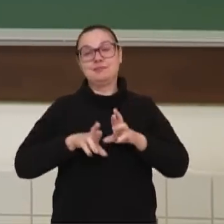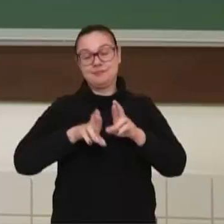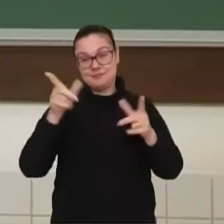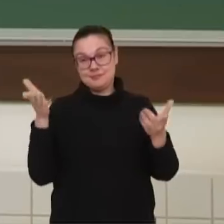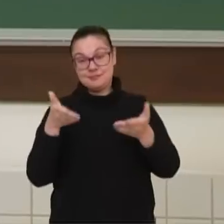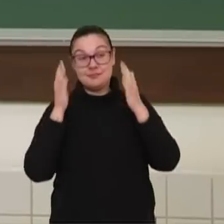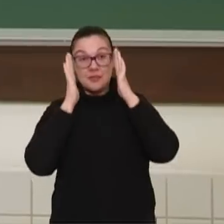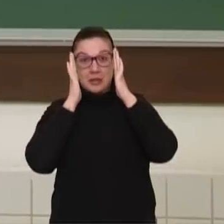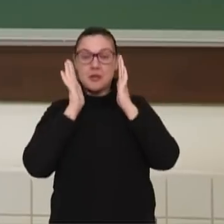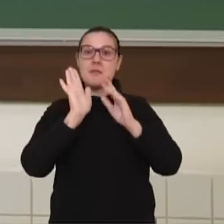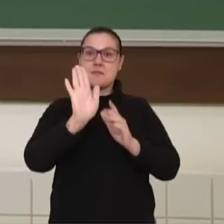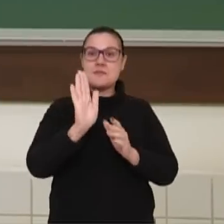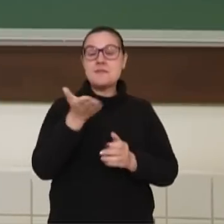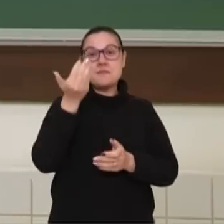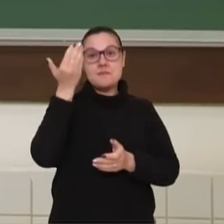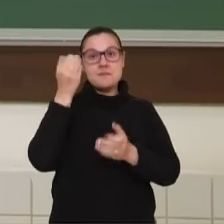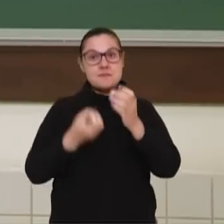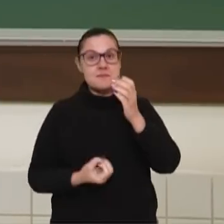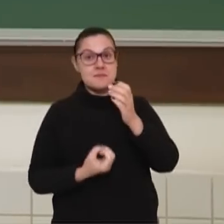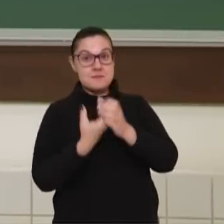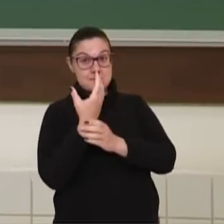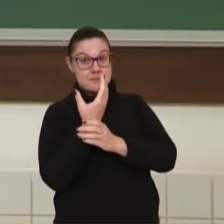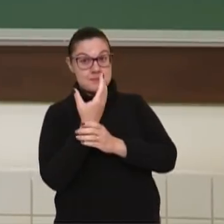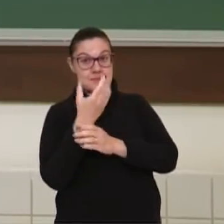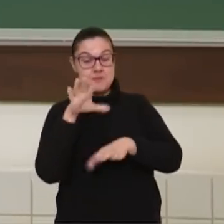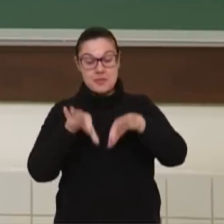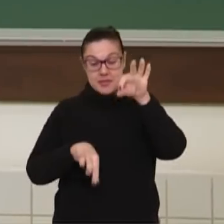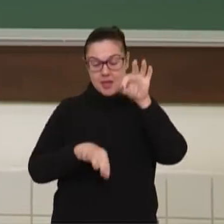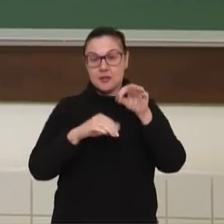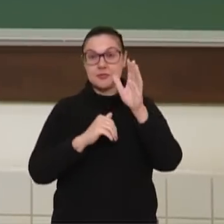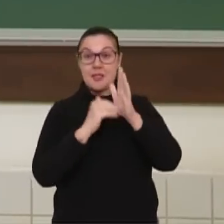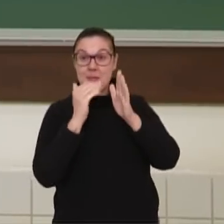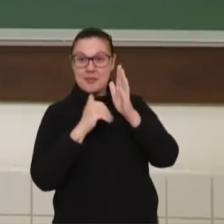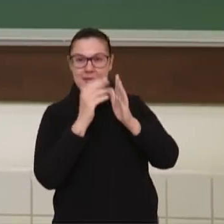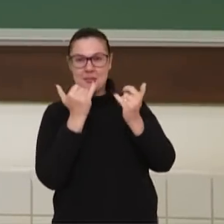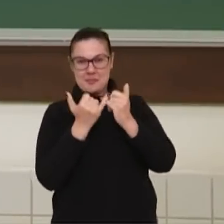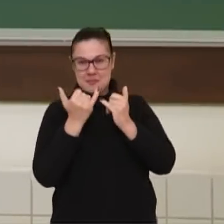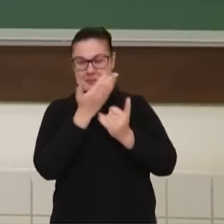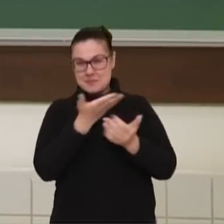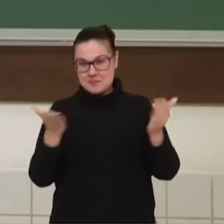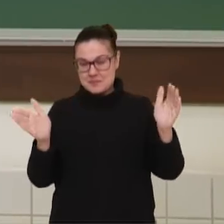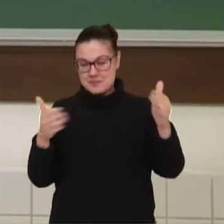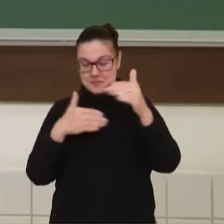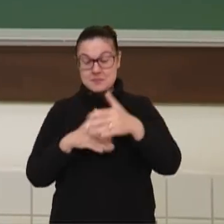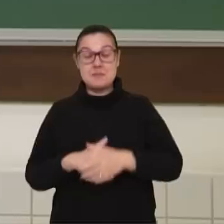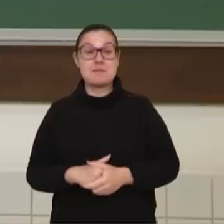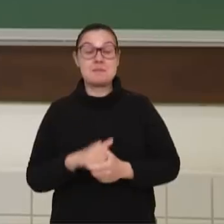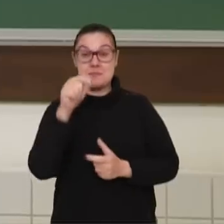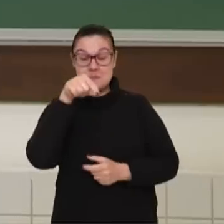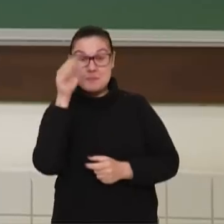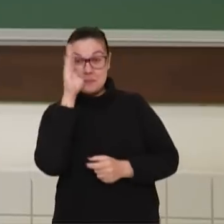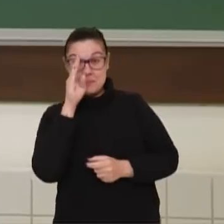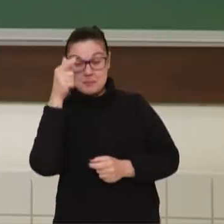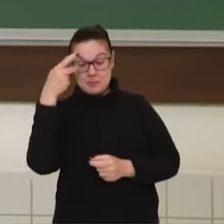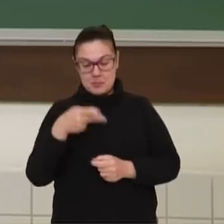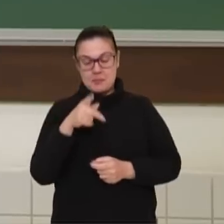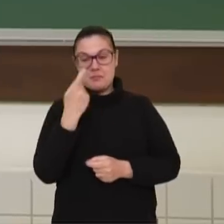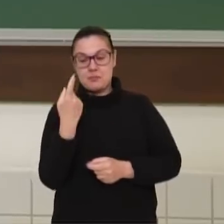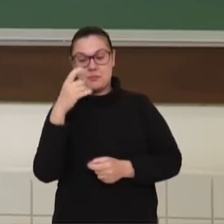diferente hoje em dia. Mas isso surgiu, né? O teatro lambe-lambe dessa ideia. No Brasil,